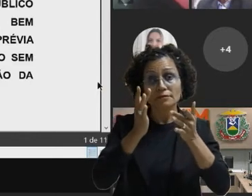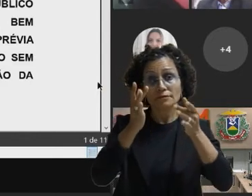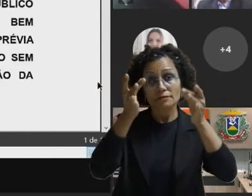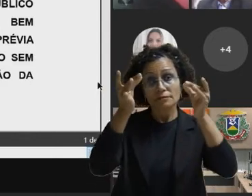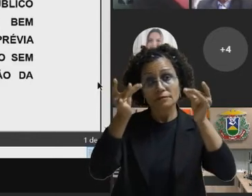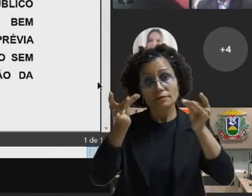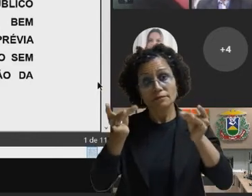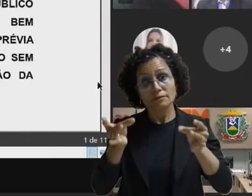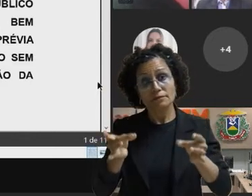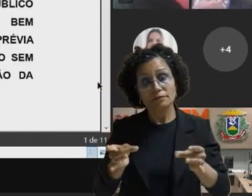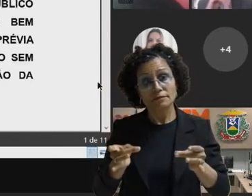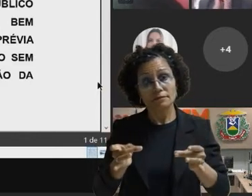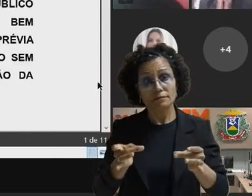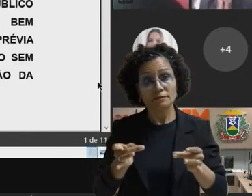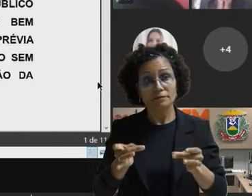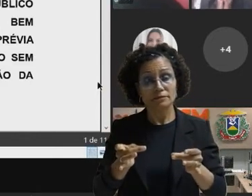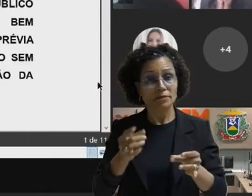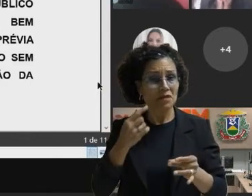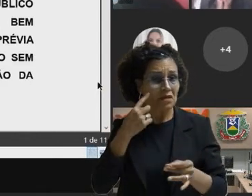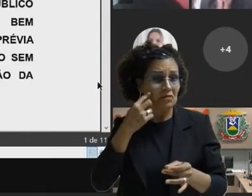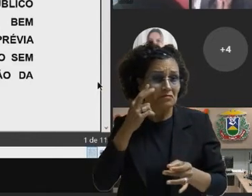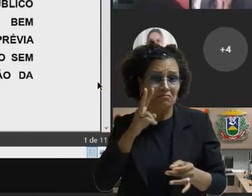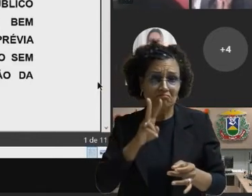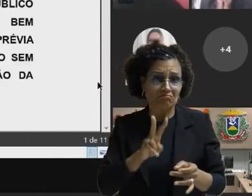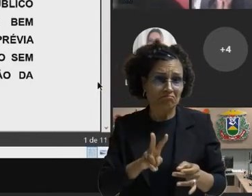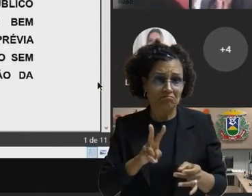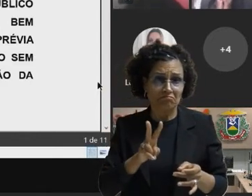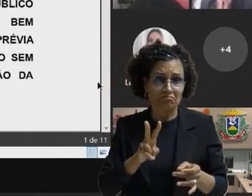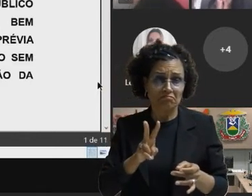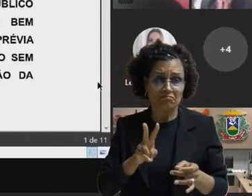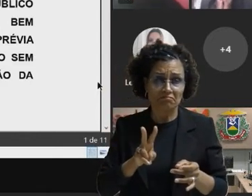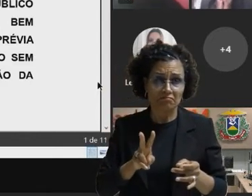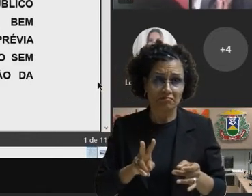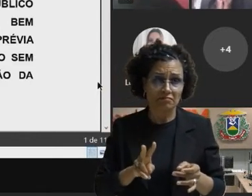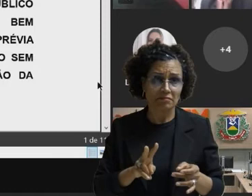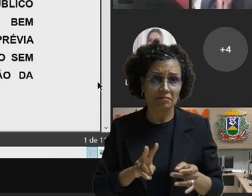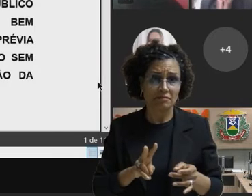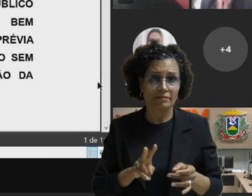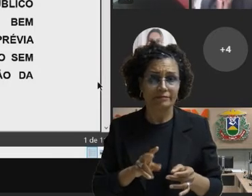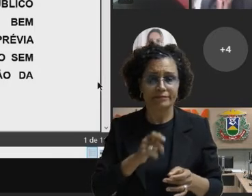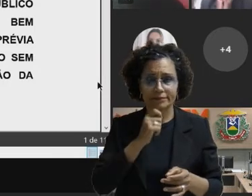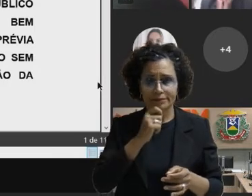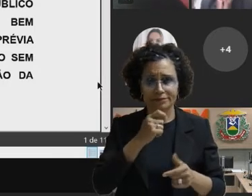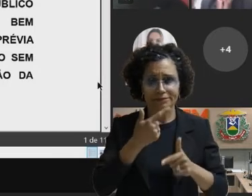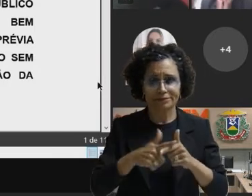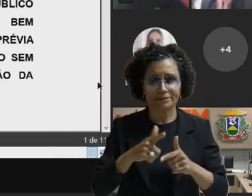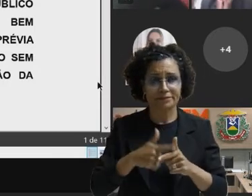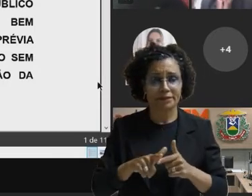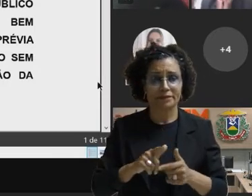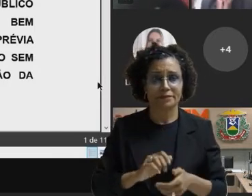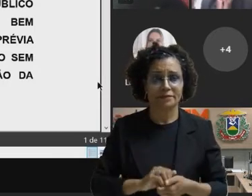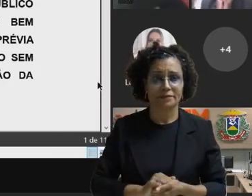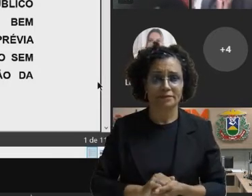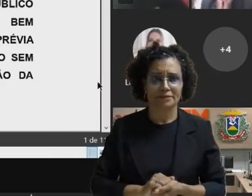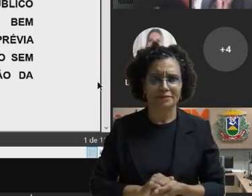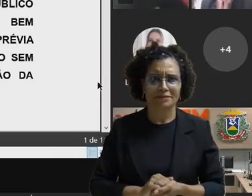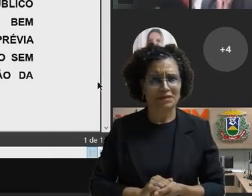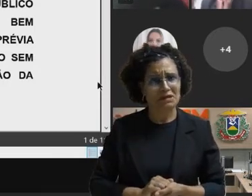for, então eu não vejo uma atuação a essa altura para anular